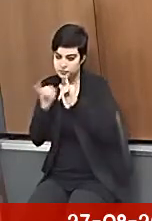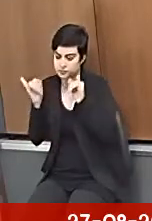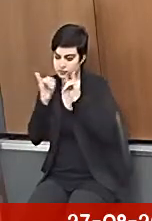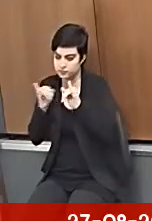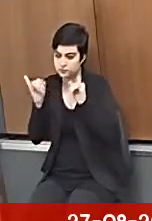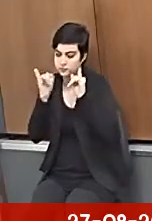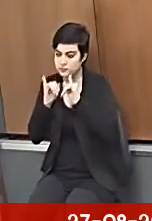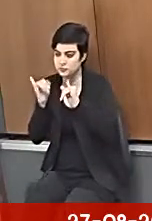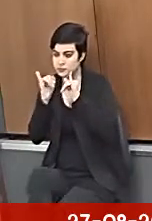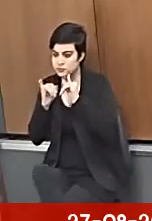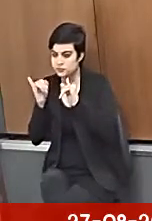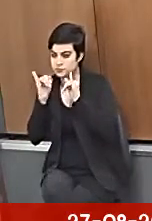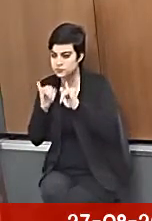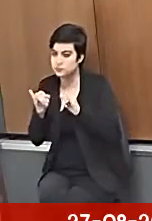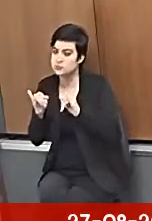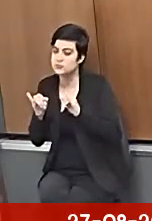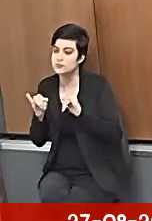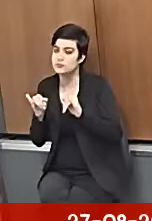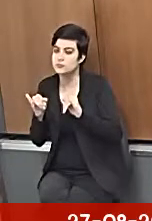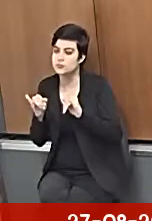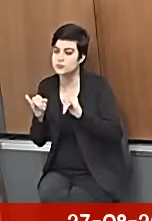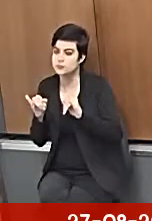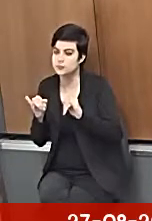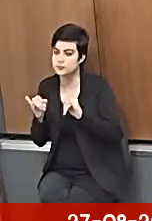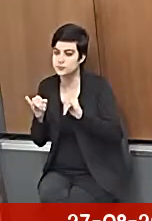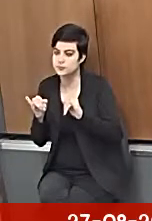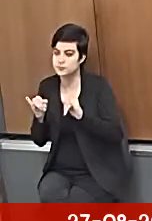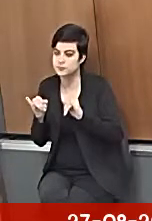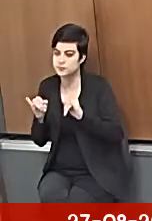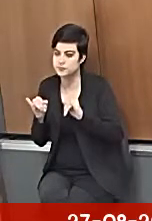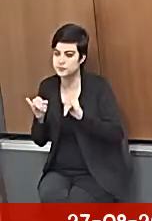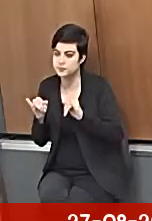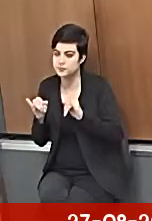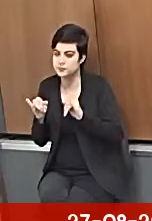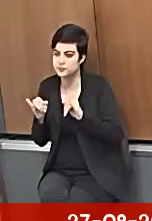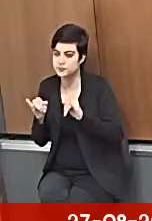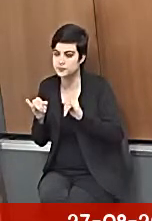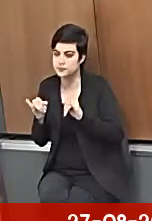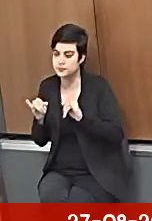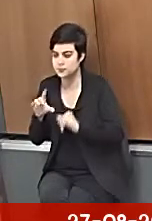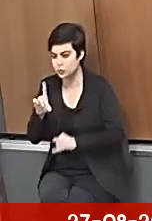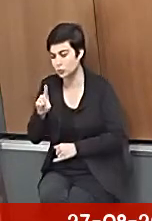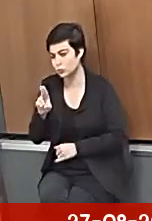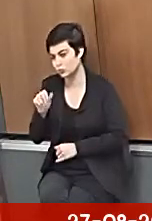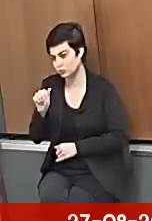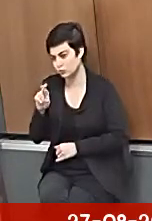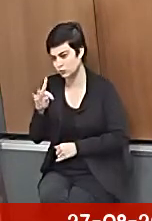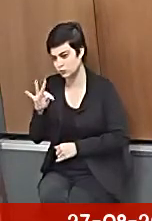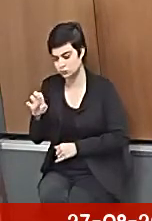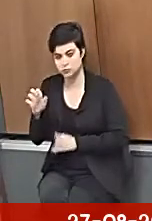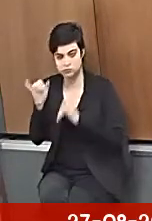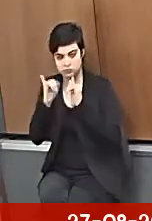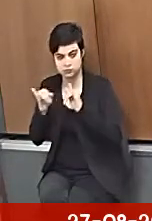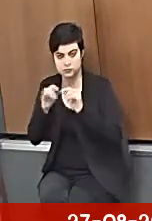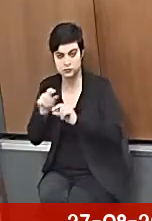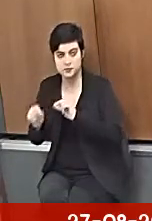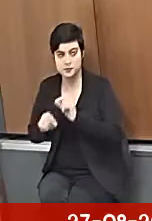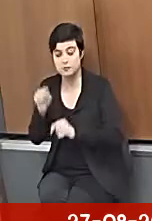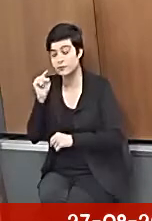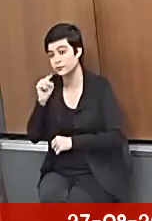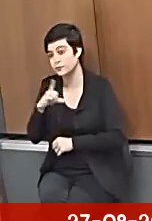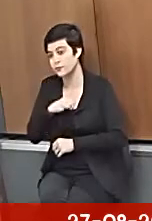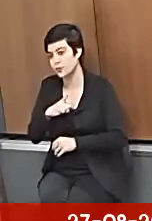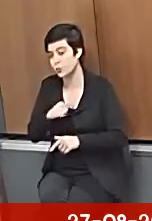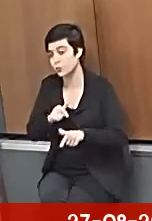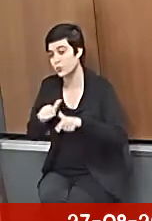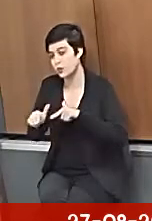pelo que o excelente show do norte deixou é que nos censos a gente faz um trabalho muito especial